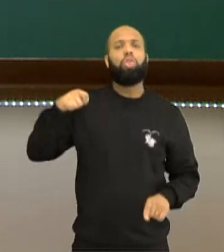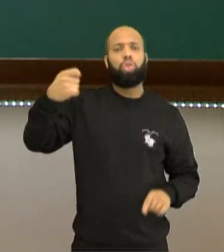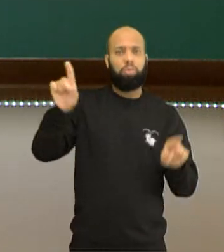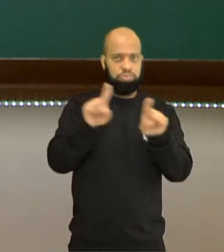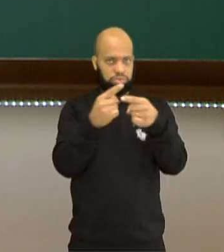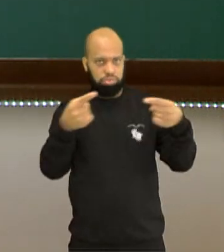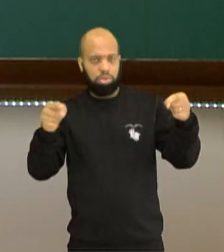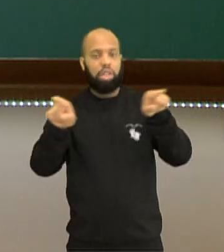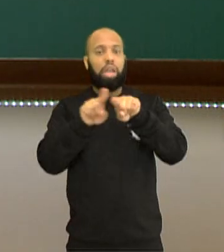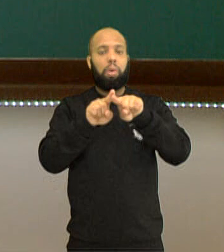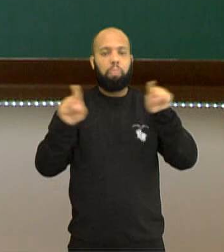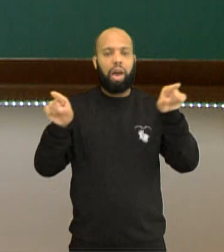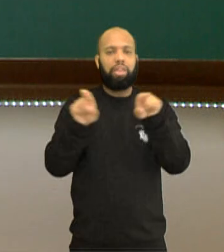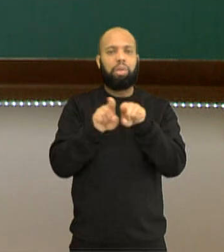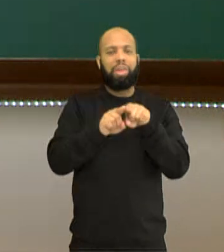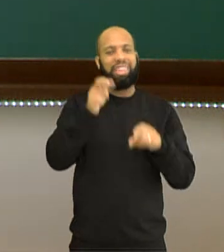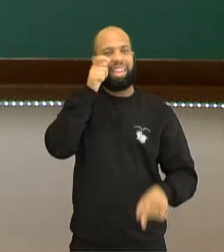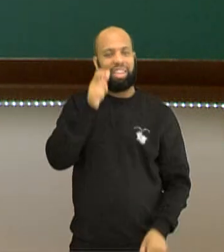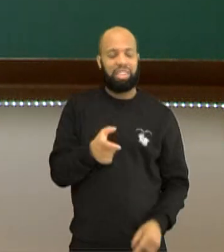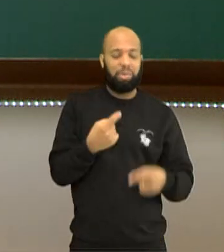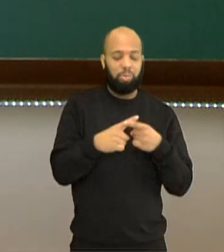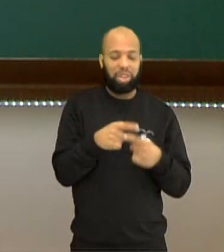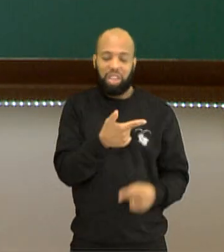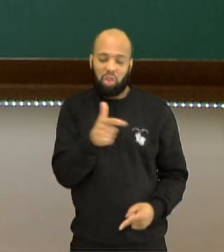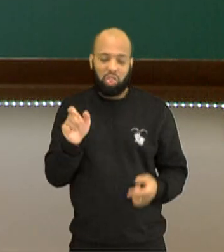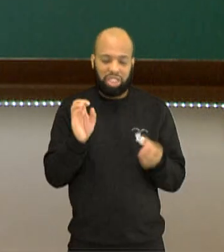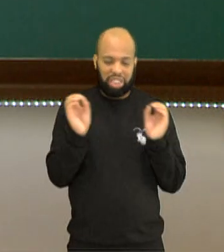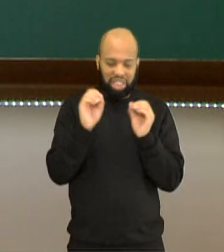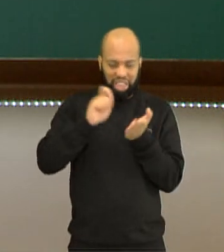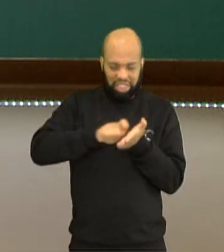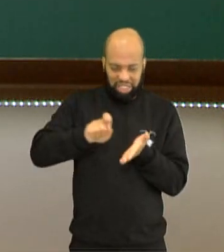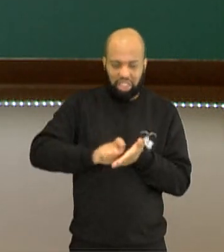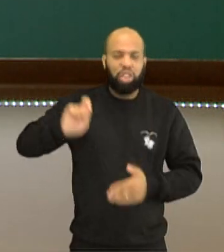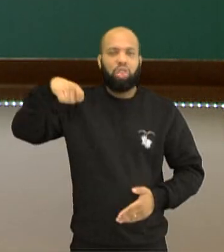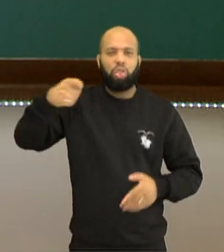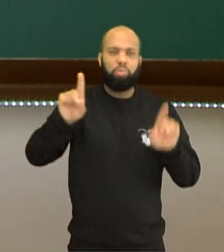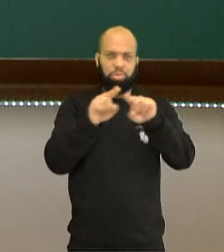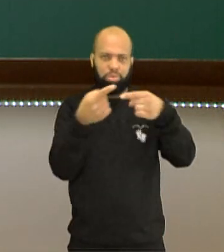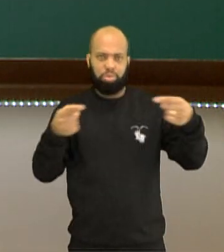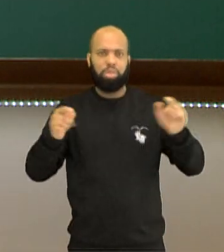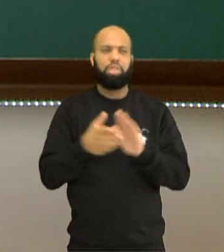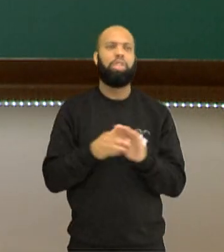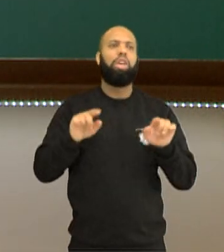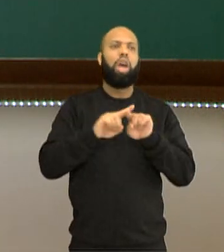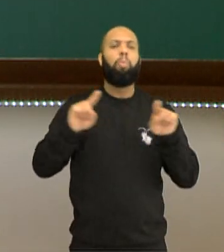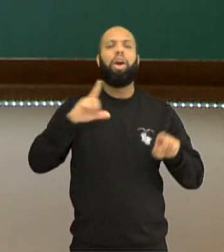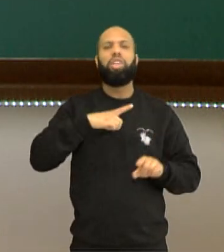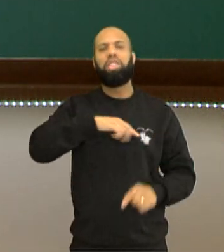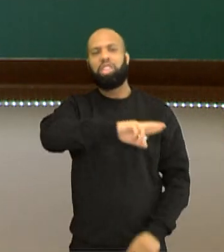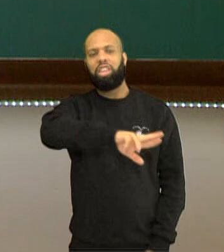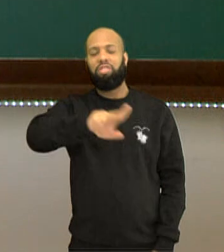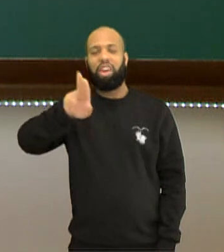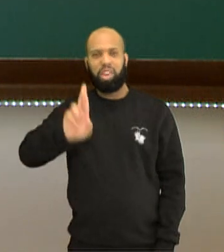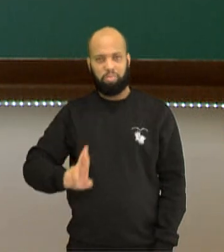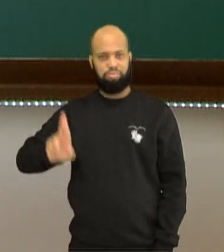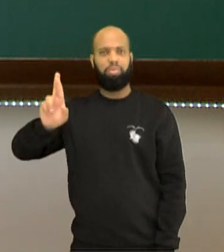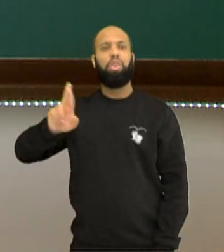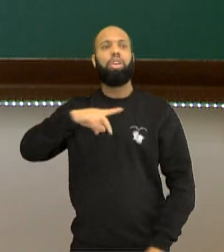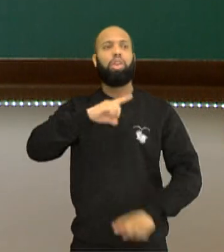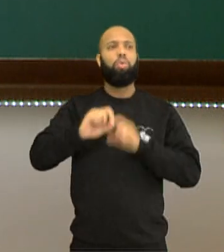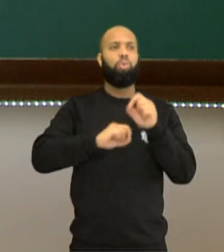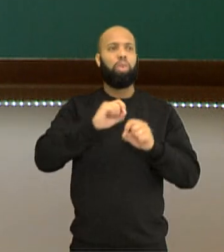é interessante também que, como não existia nada escrito com relação à música, mas nós vemos em várias representações, nós vemos